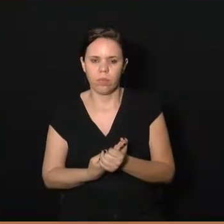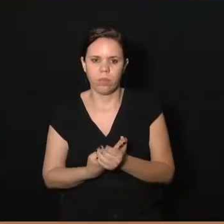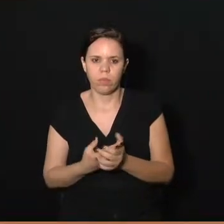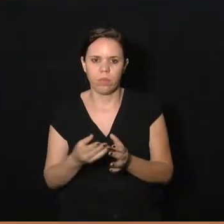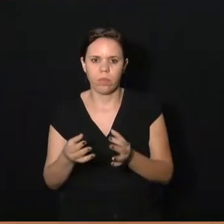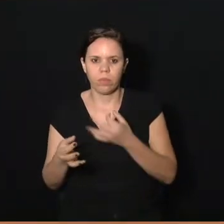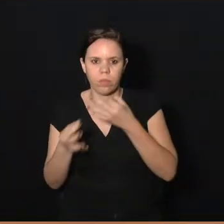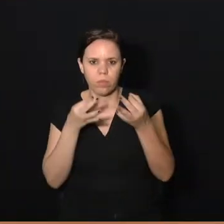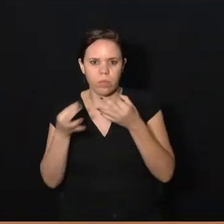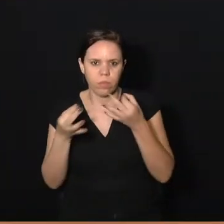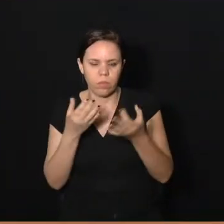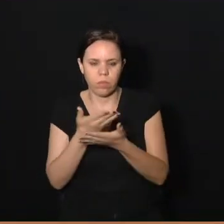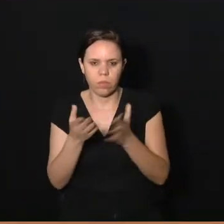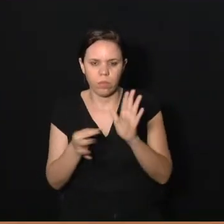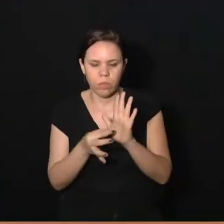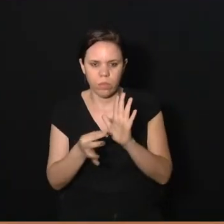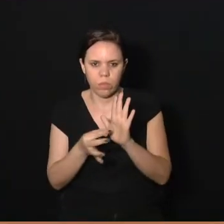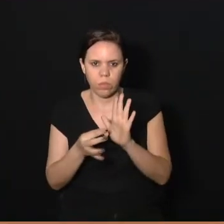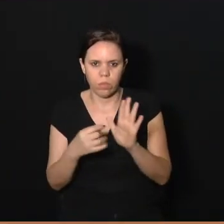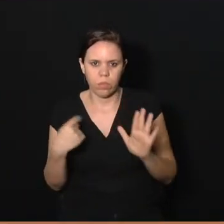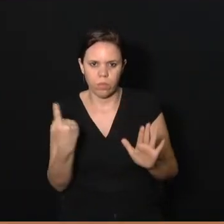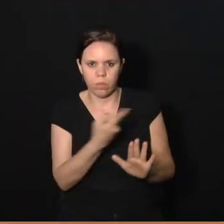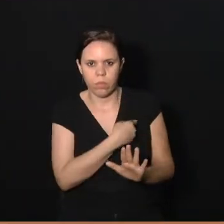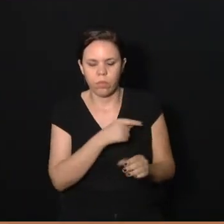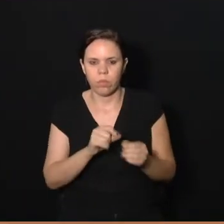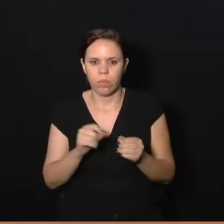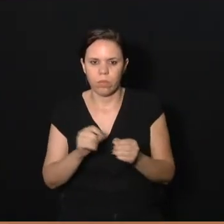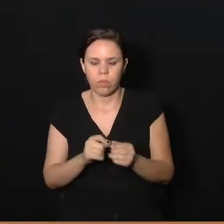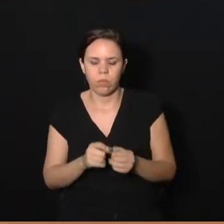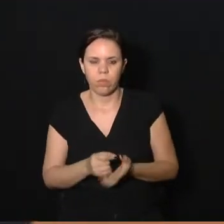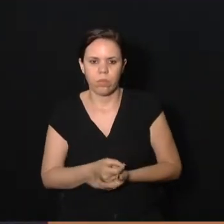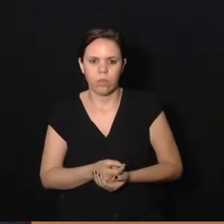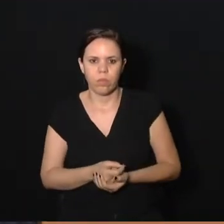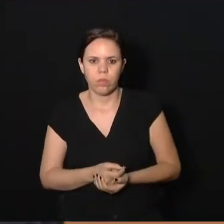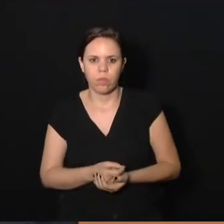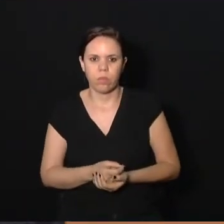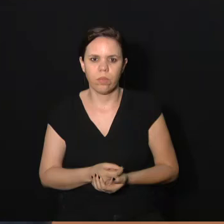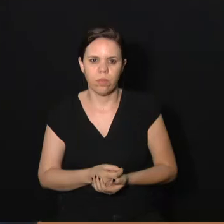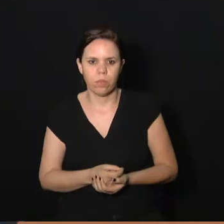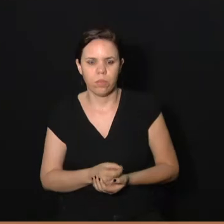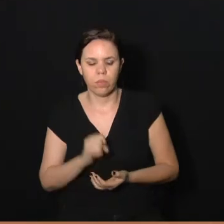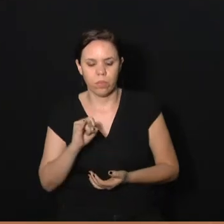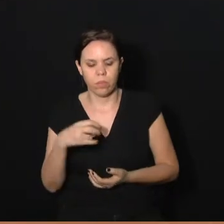sugeriria para que nós façamos se o vereador